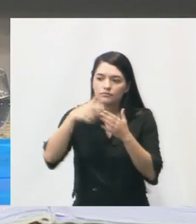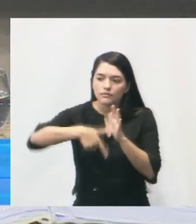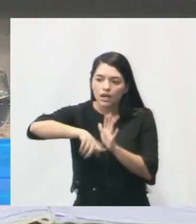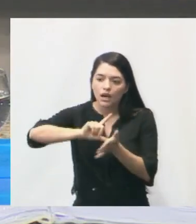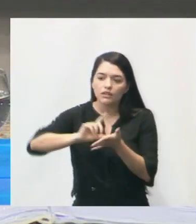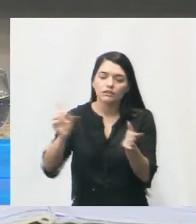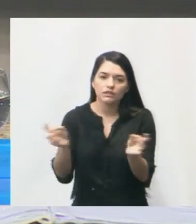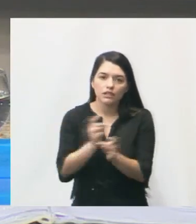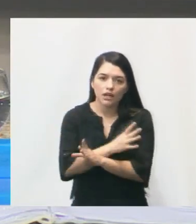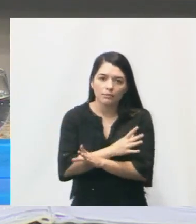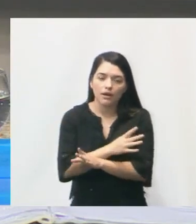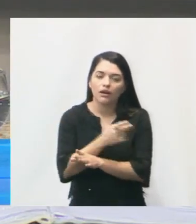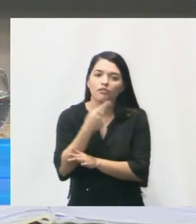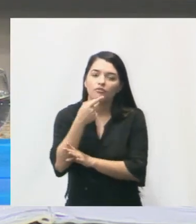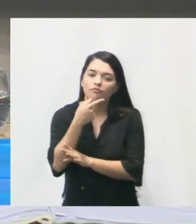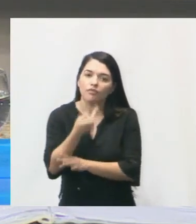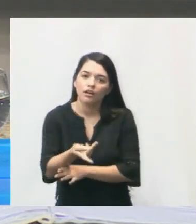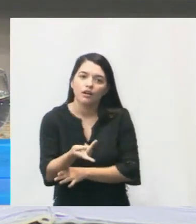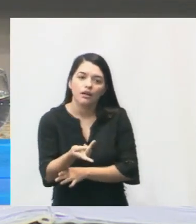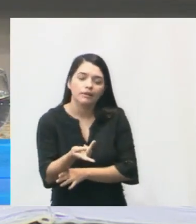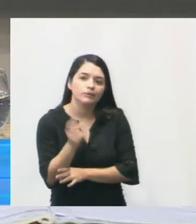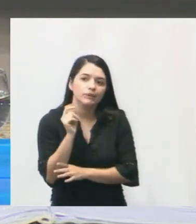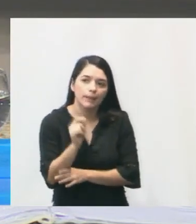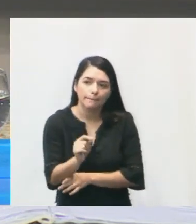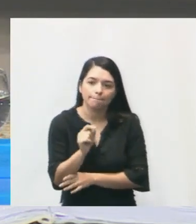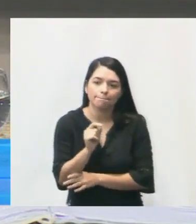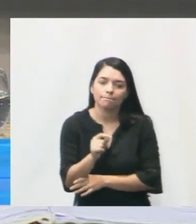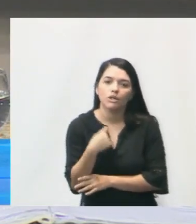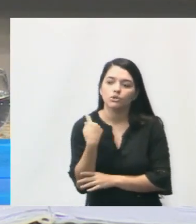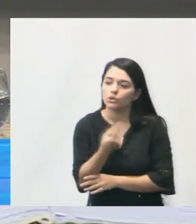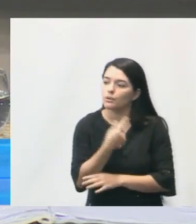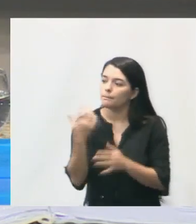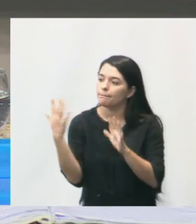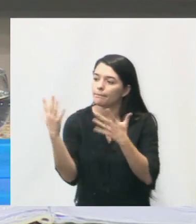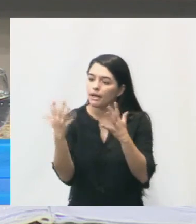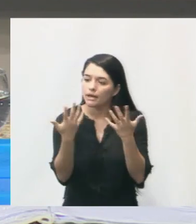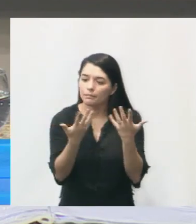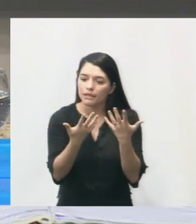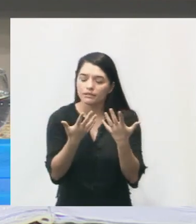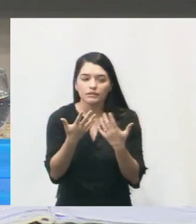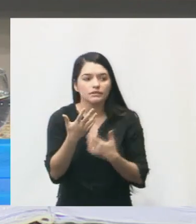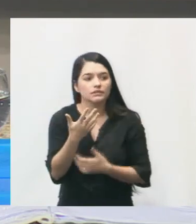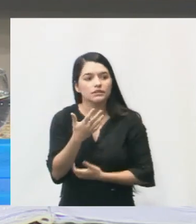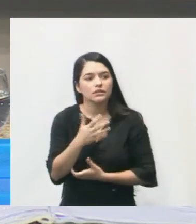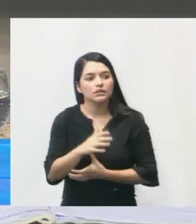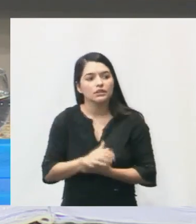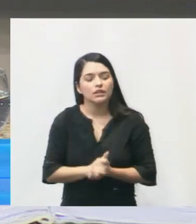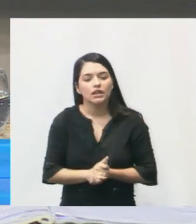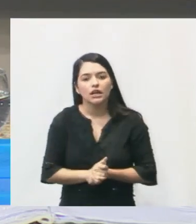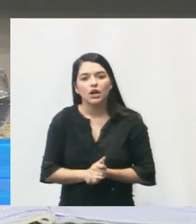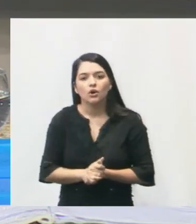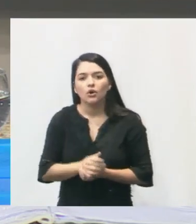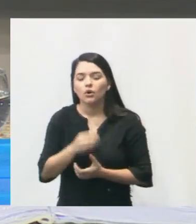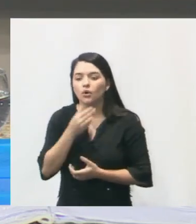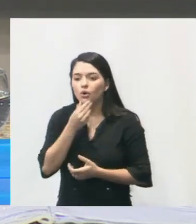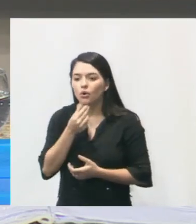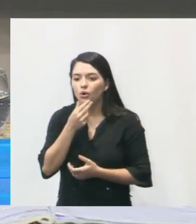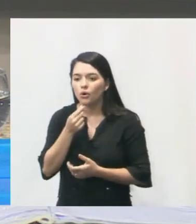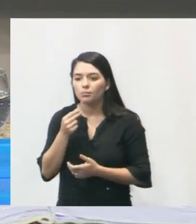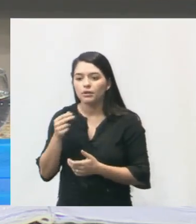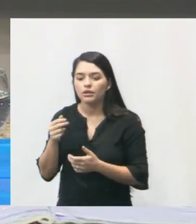deixar registrado aqui também os nossos parabéns ao Manchester de São Pedro, foi